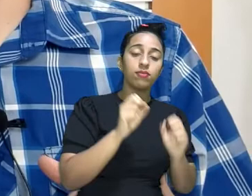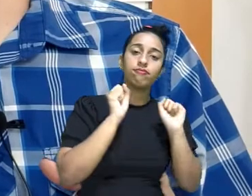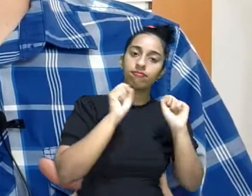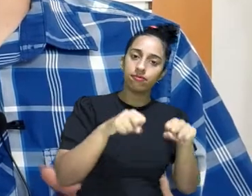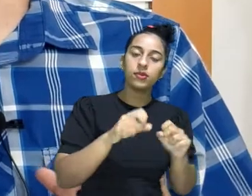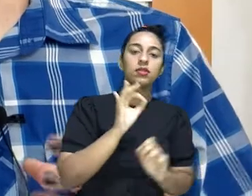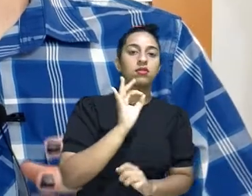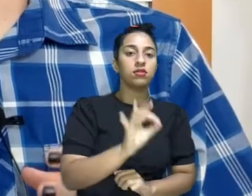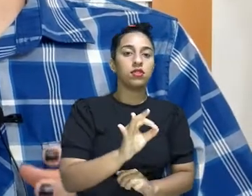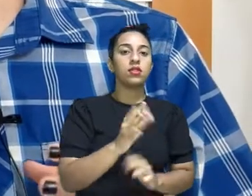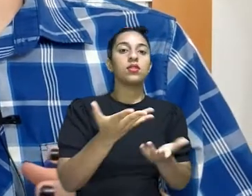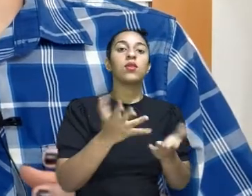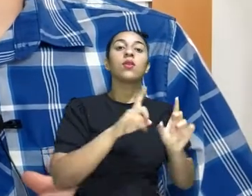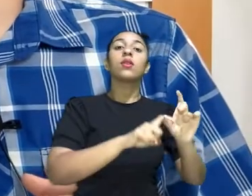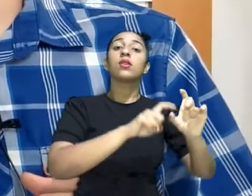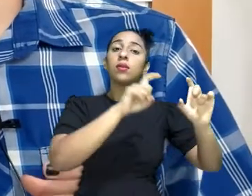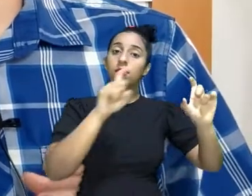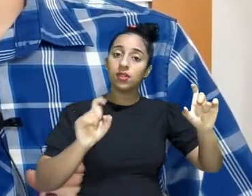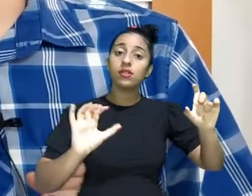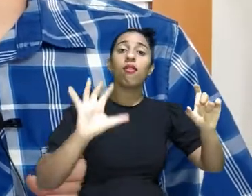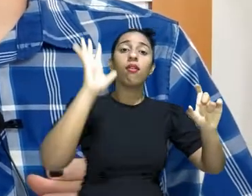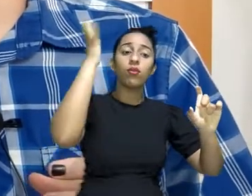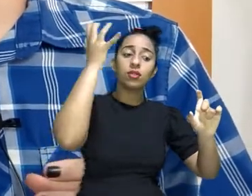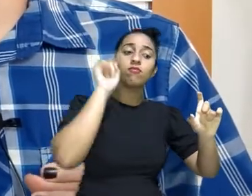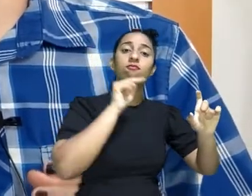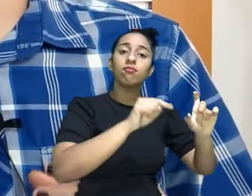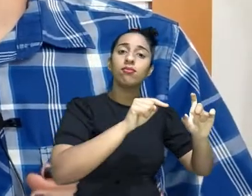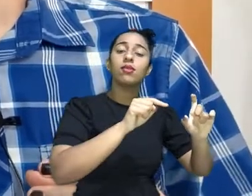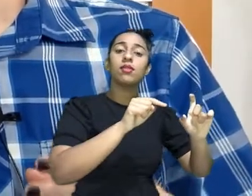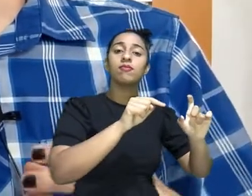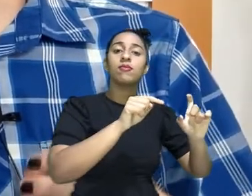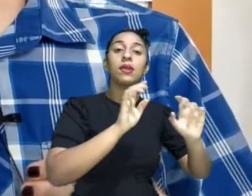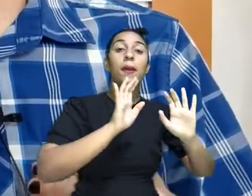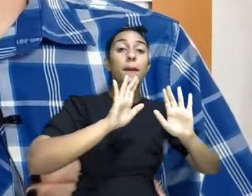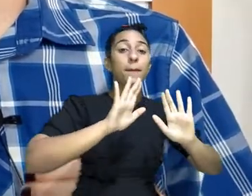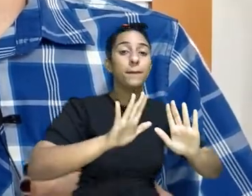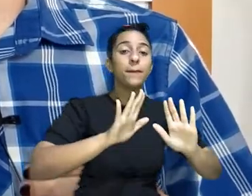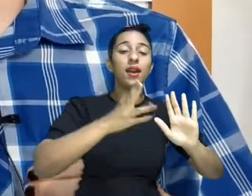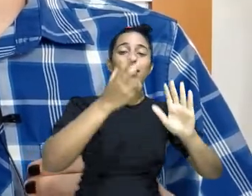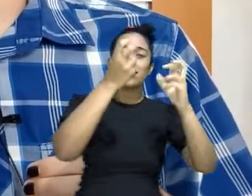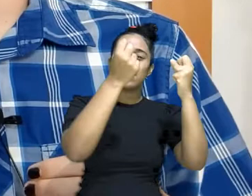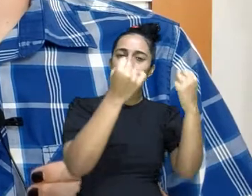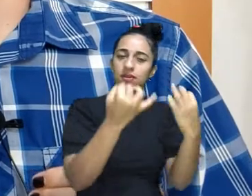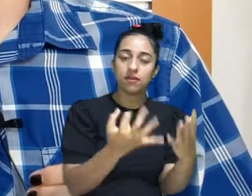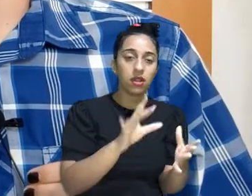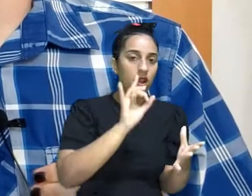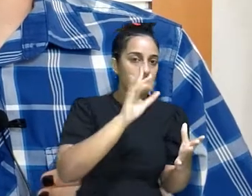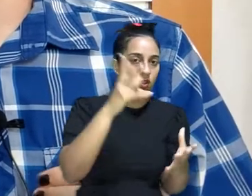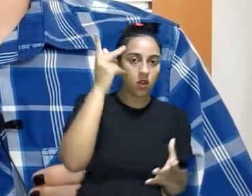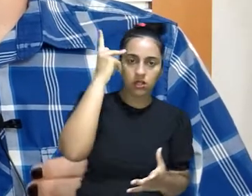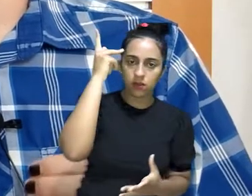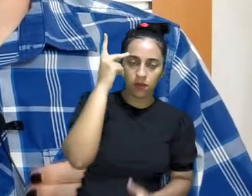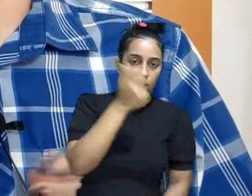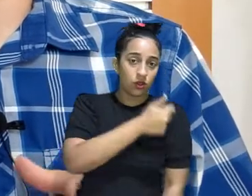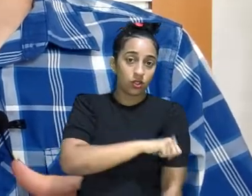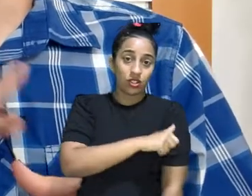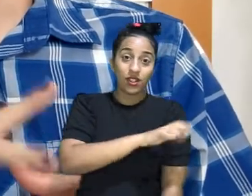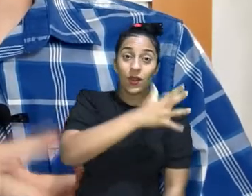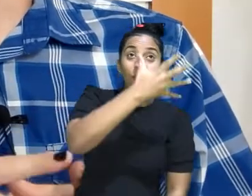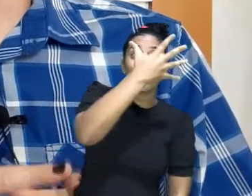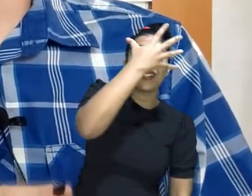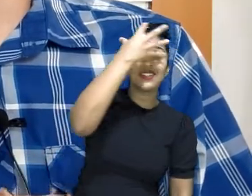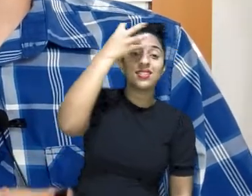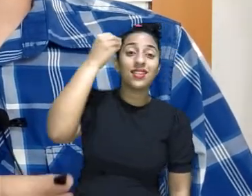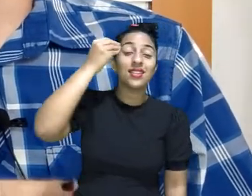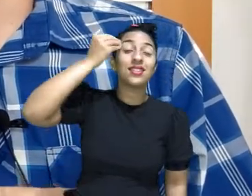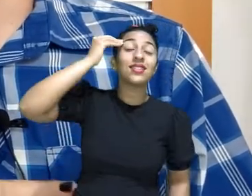tá tá certo grande parte da independência aconteceu ali mas a narrativa que fala só do eixo rio-são Paulo